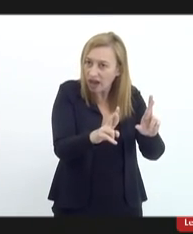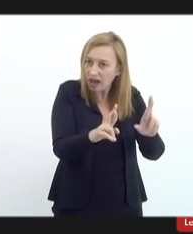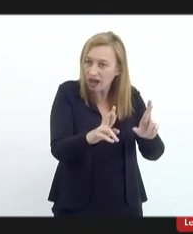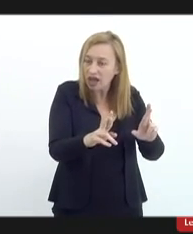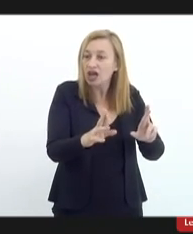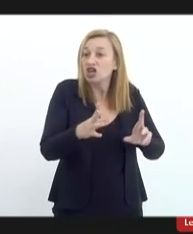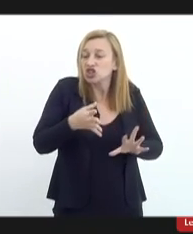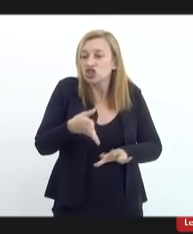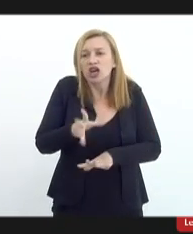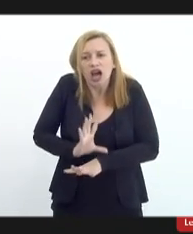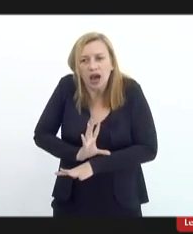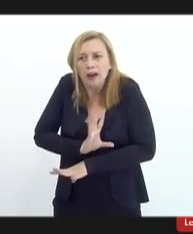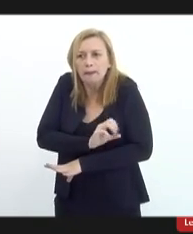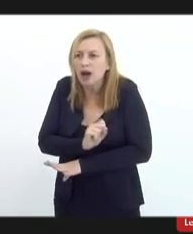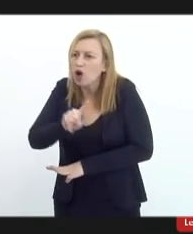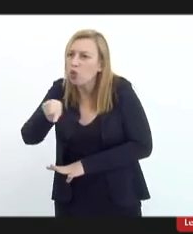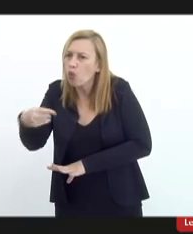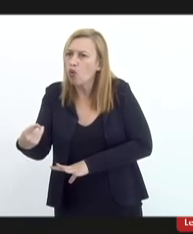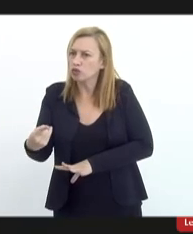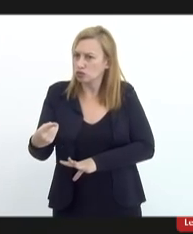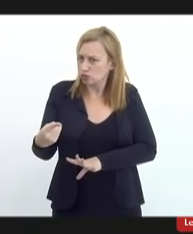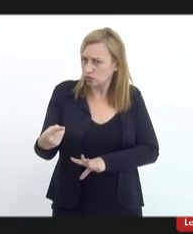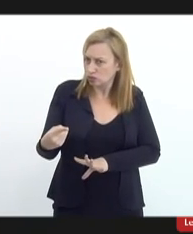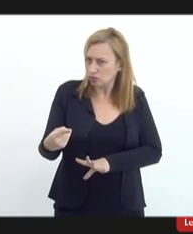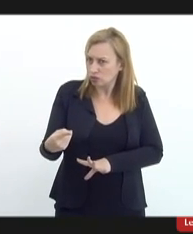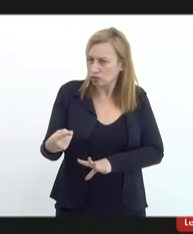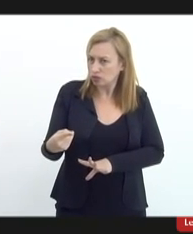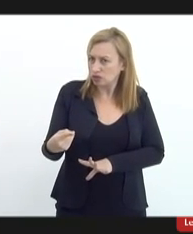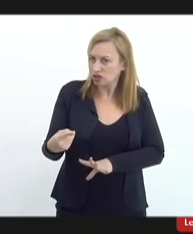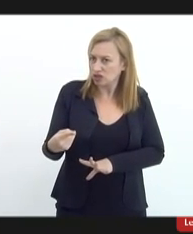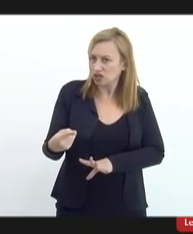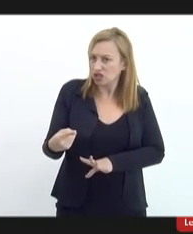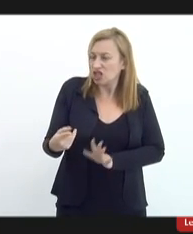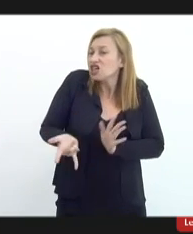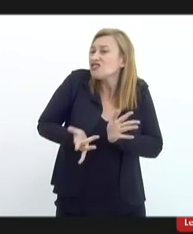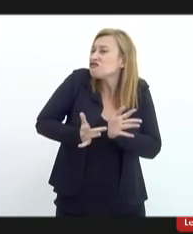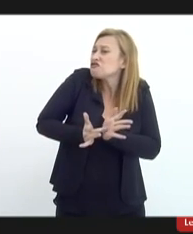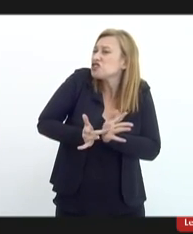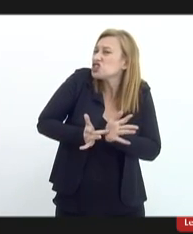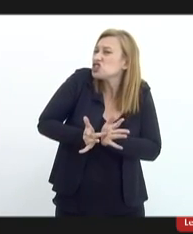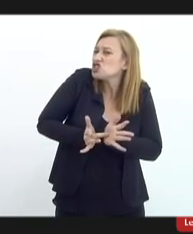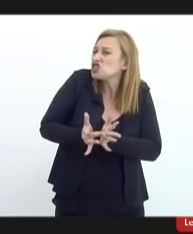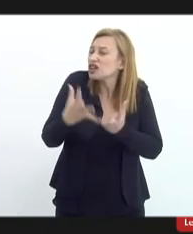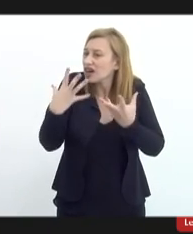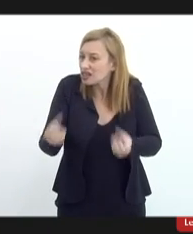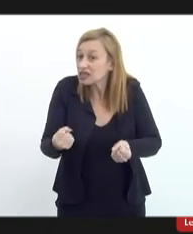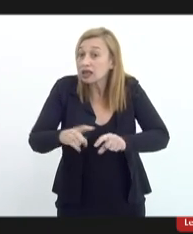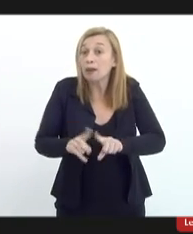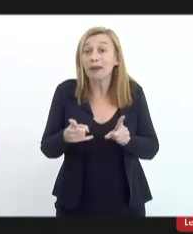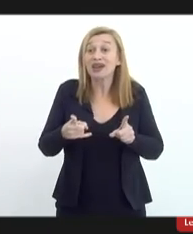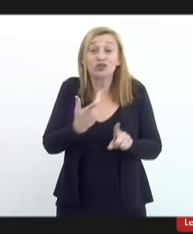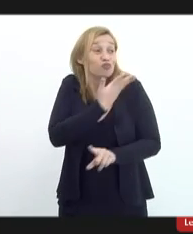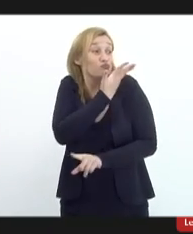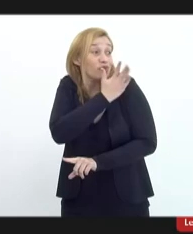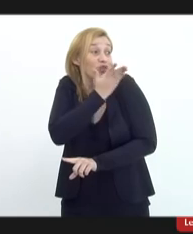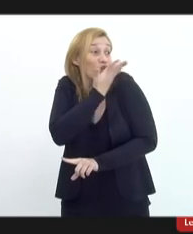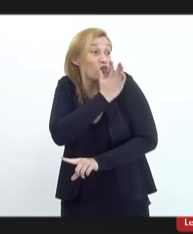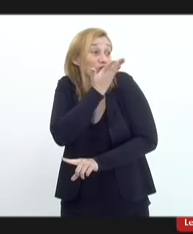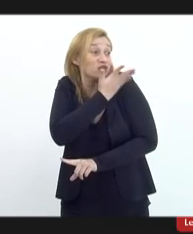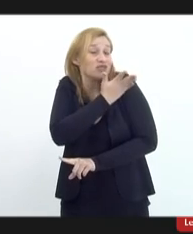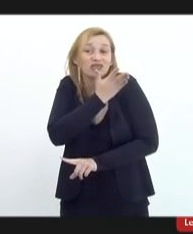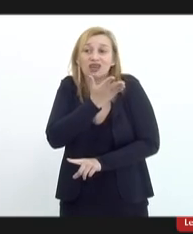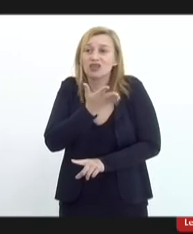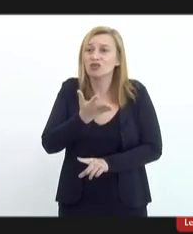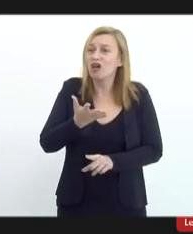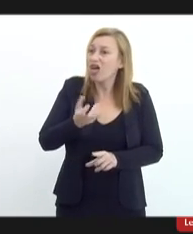má intolerância ser hipócrita, ela é cínica. Mas o preconceito, ele é